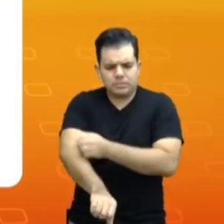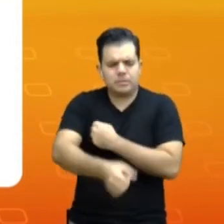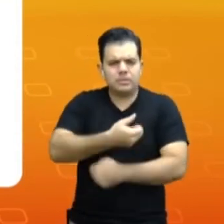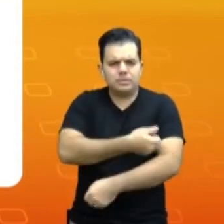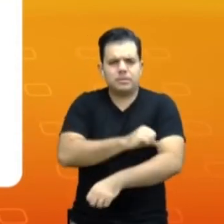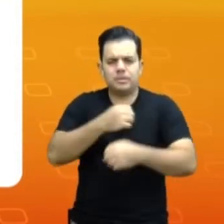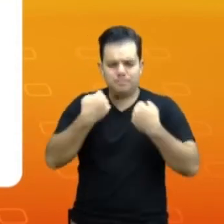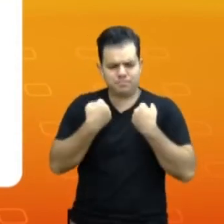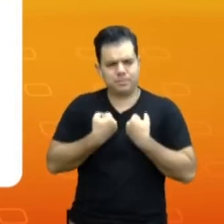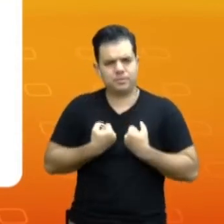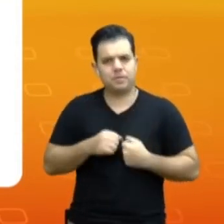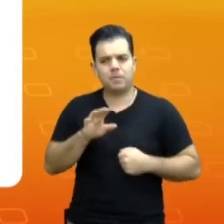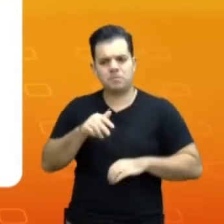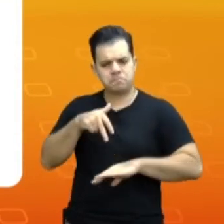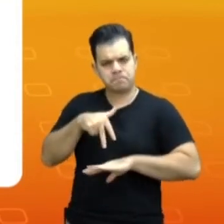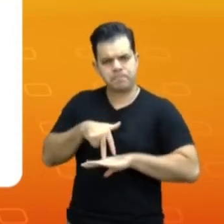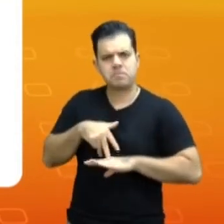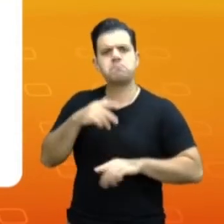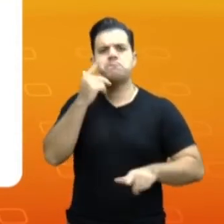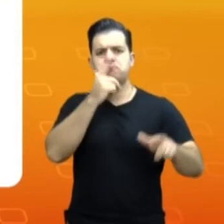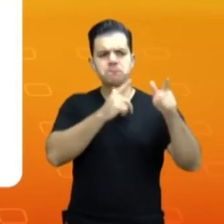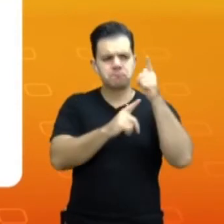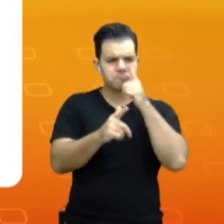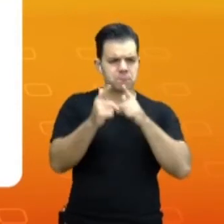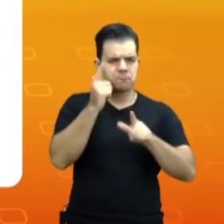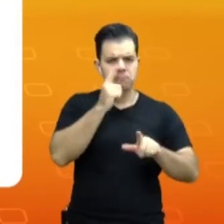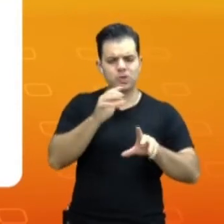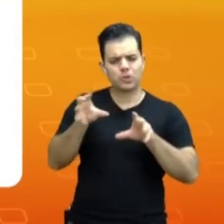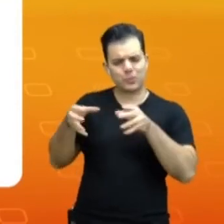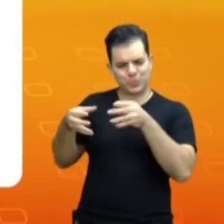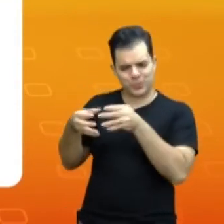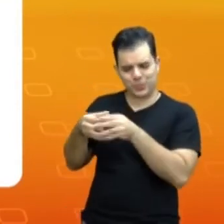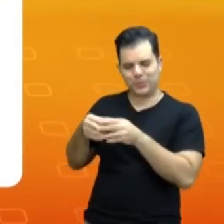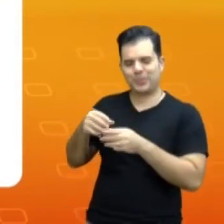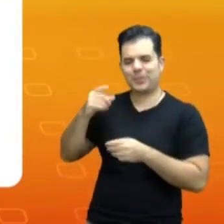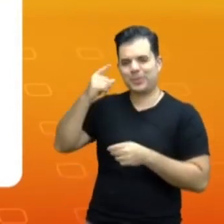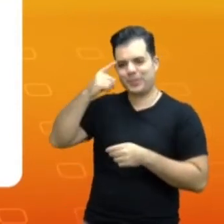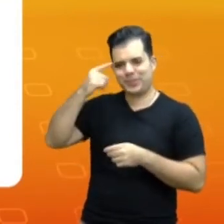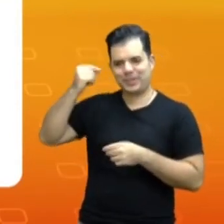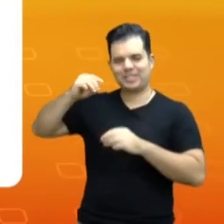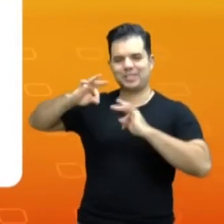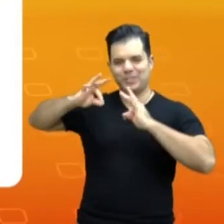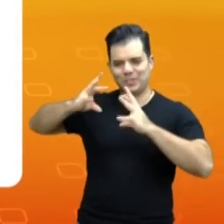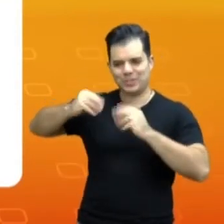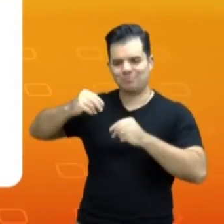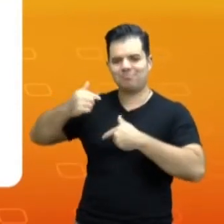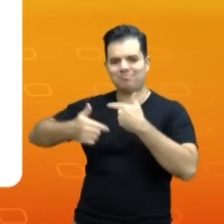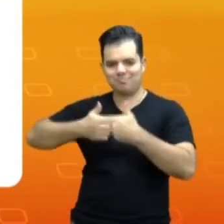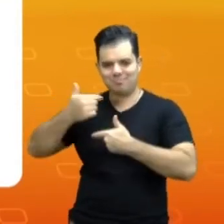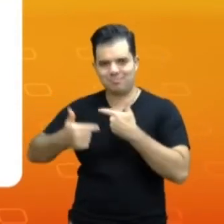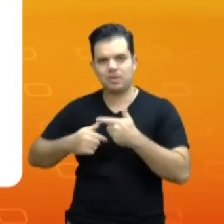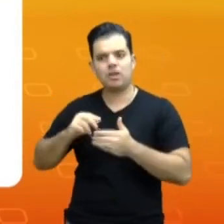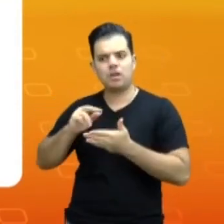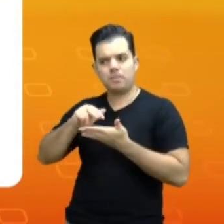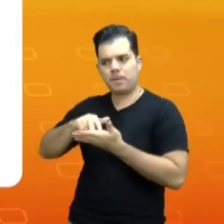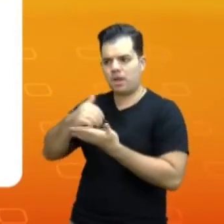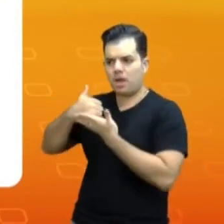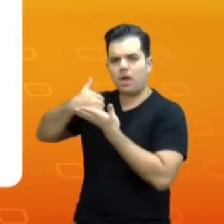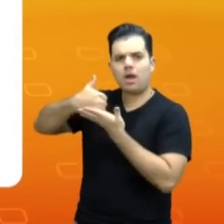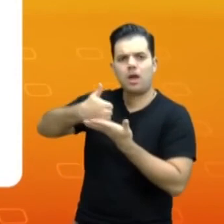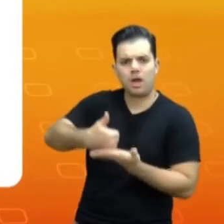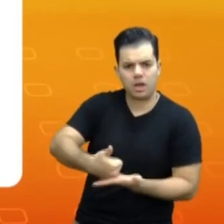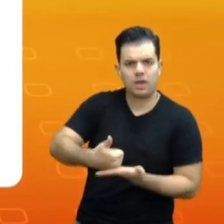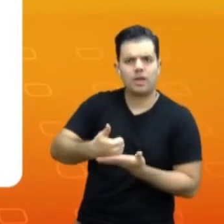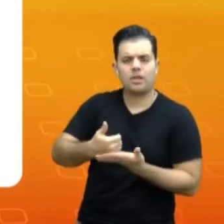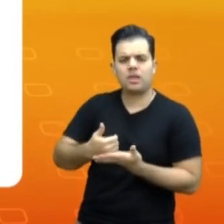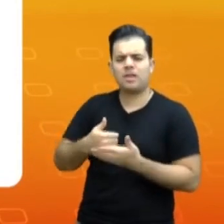gente foi firmes aqui na construção disso. A Band, ela estava com um feed só, mas ela conseguia trazer de